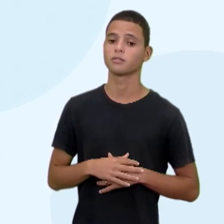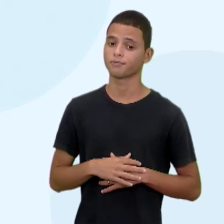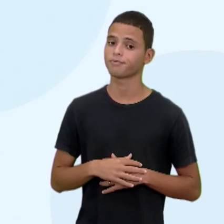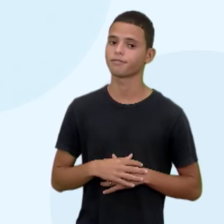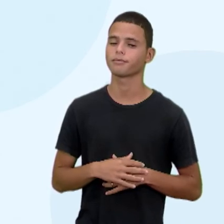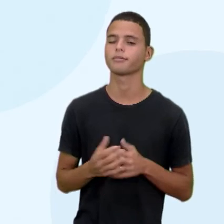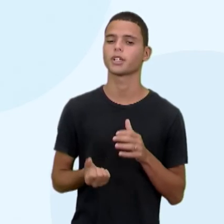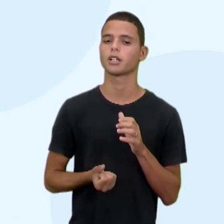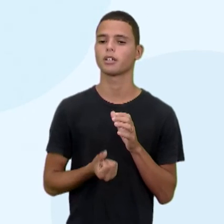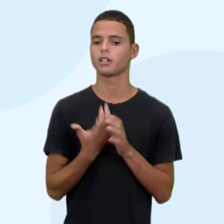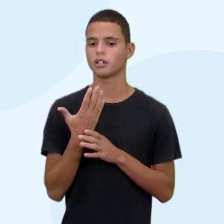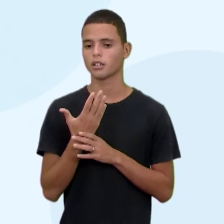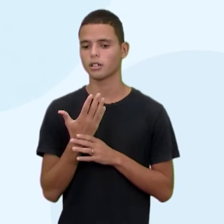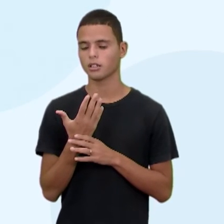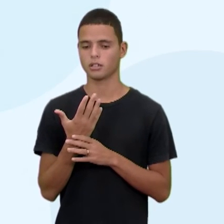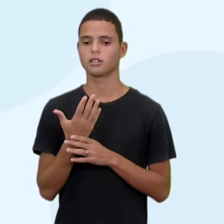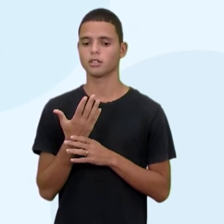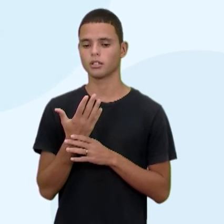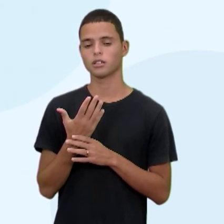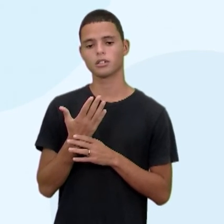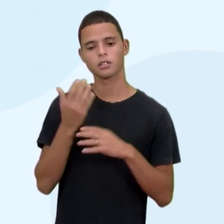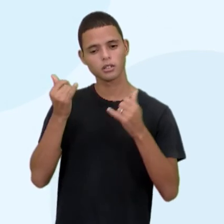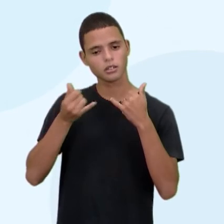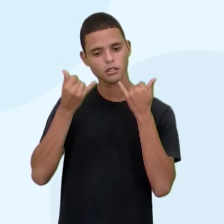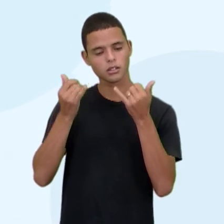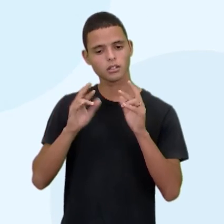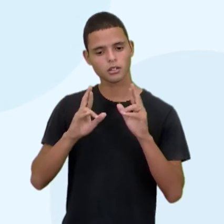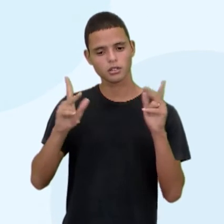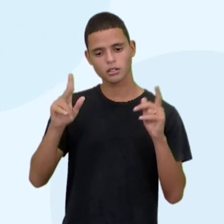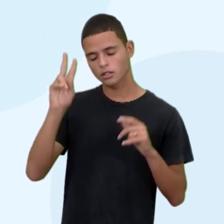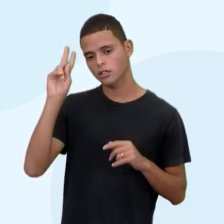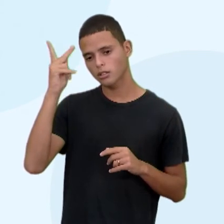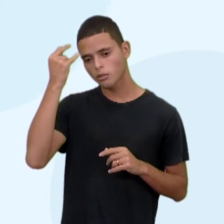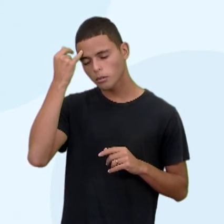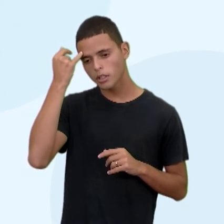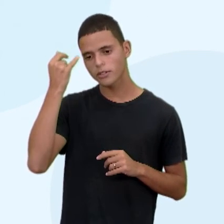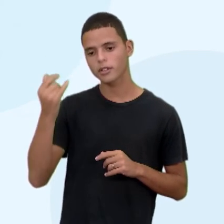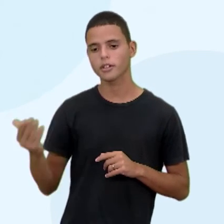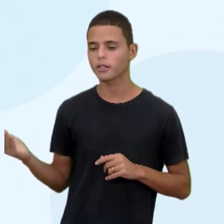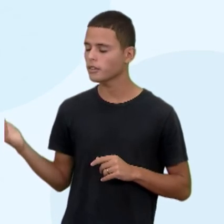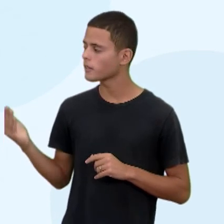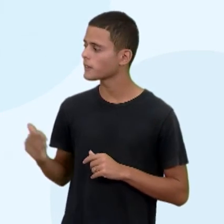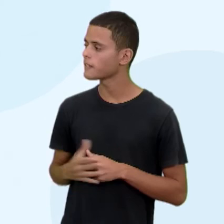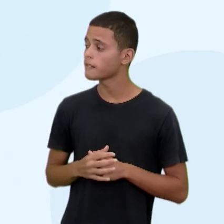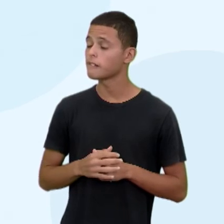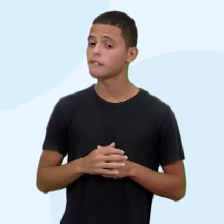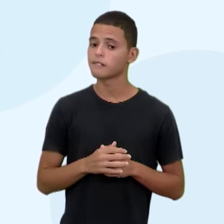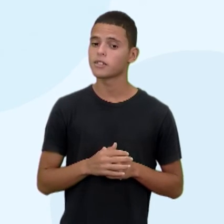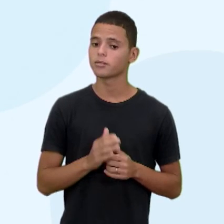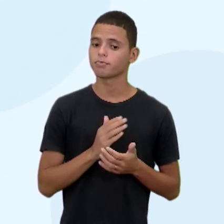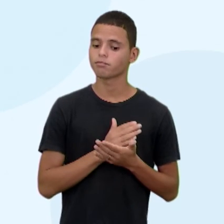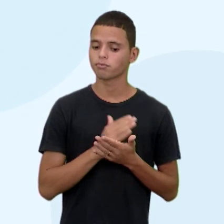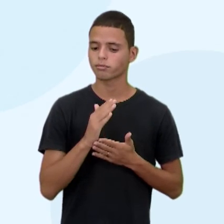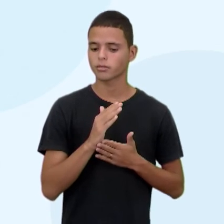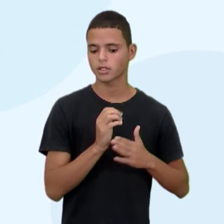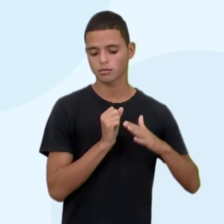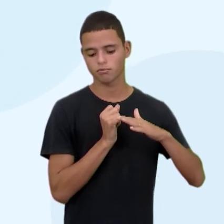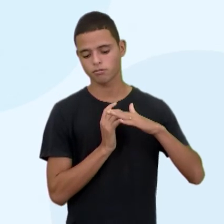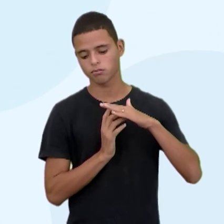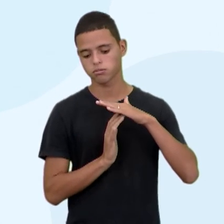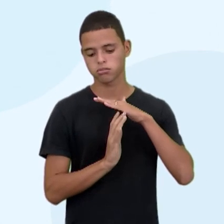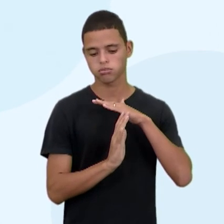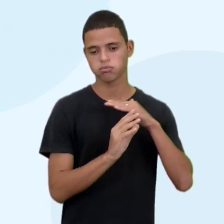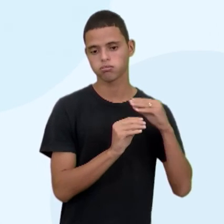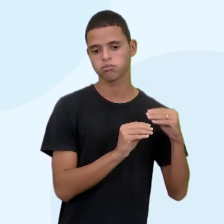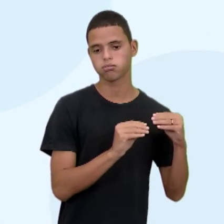Criou-se um status diferente para o haitiano. Ele passa a ser refugiado, mas o status dele não